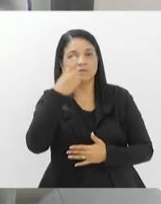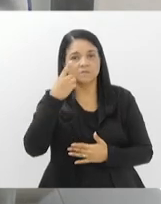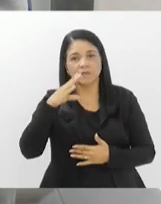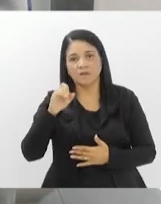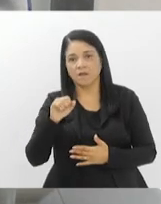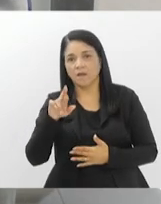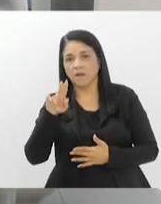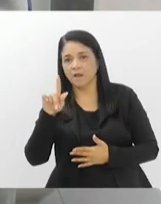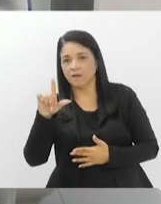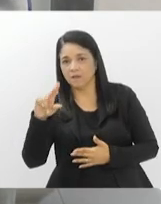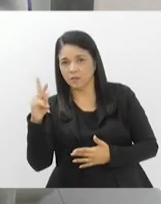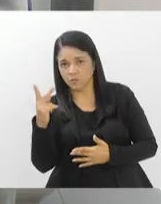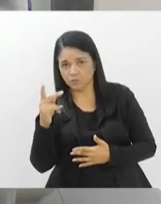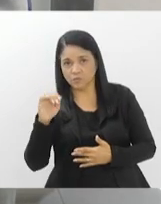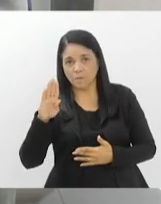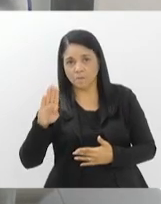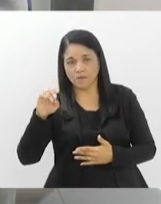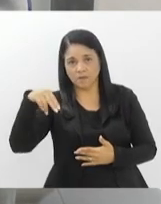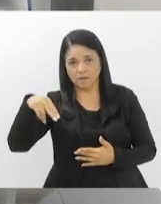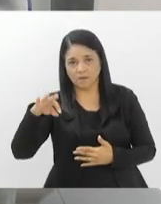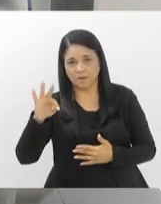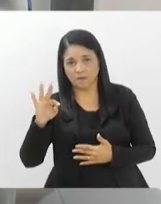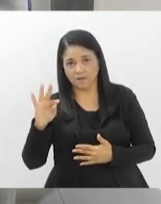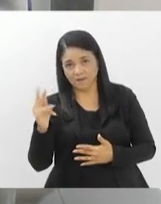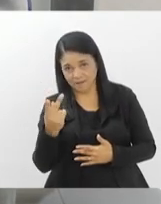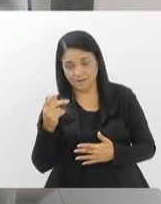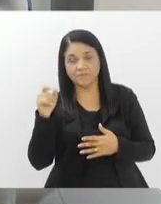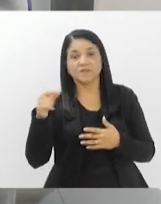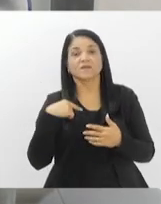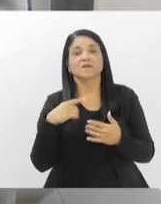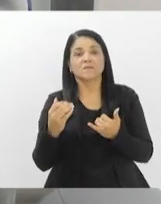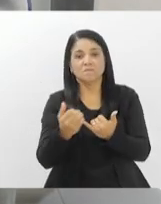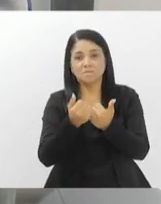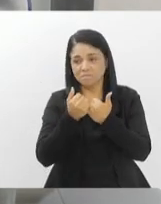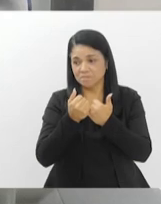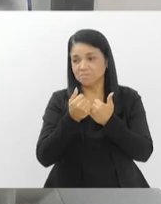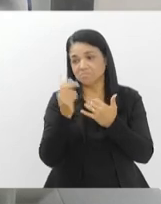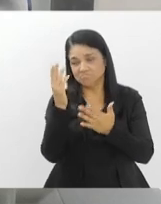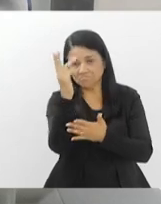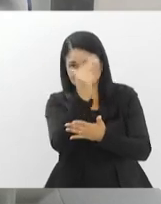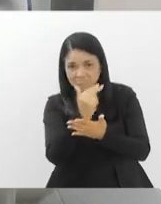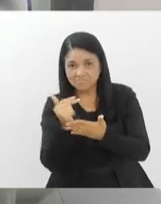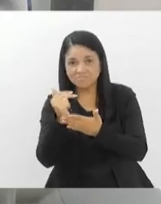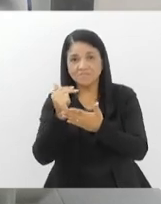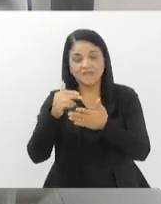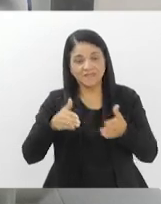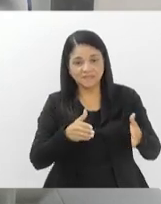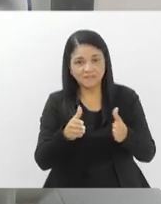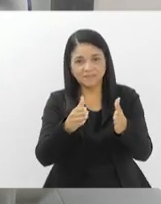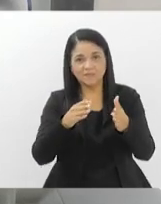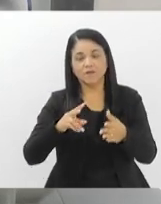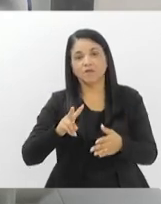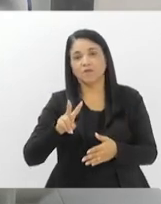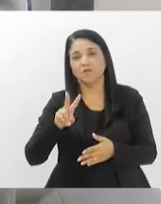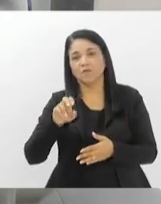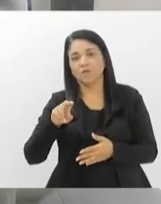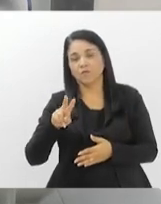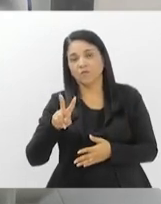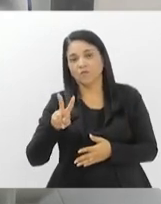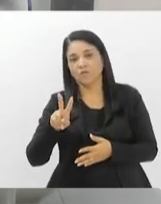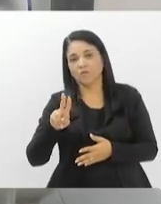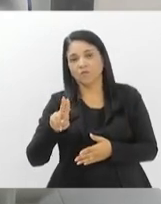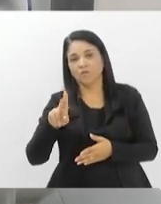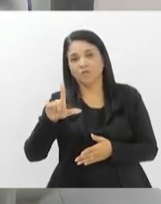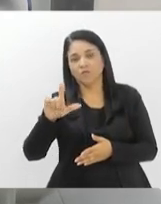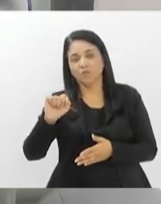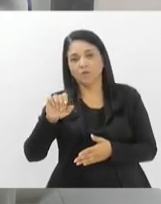patrimônio paisagístico, turístico e material do Estado do Rio de Janeiro a trilha da Serra do Vulcão, localizada no município de Nova Iguaçu, para aparecer